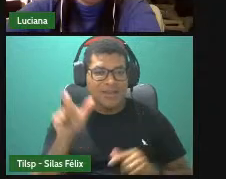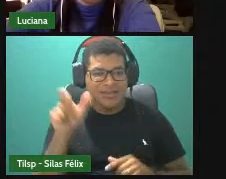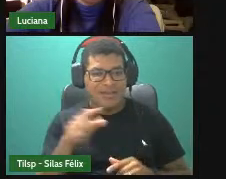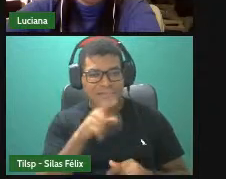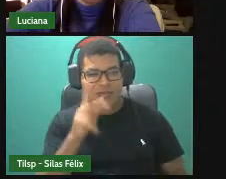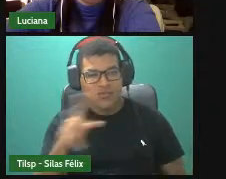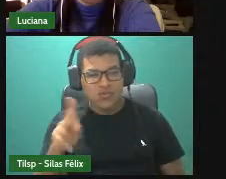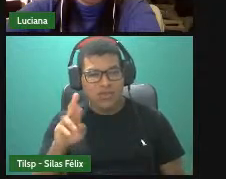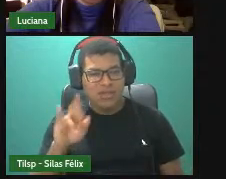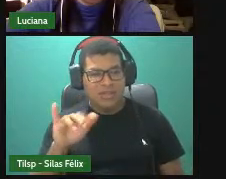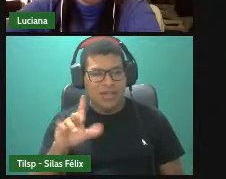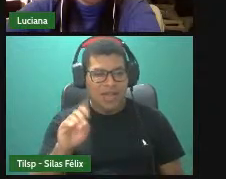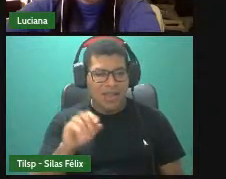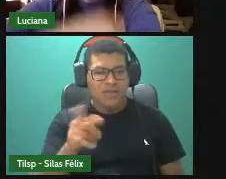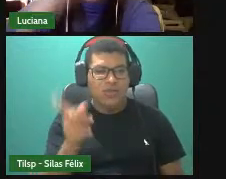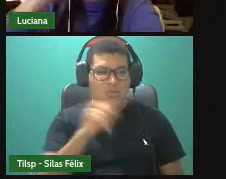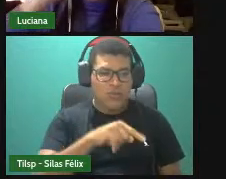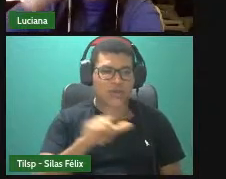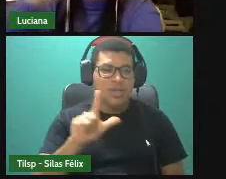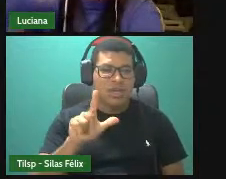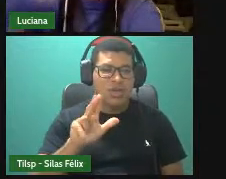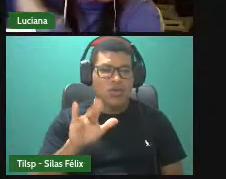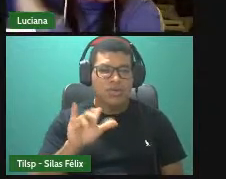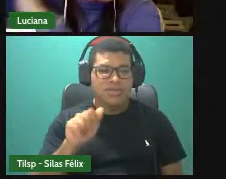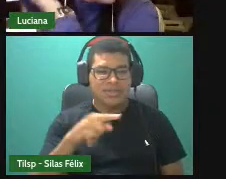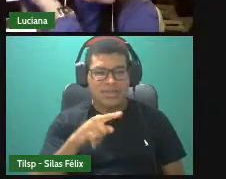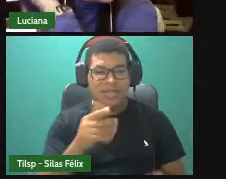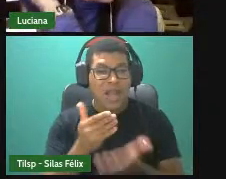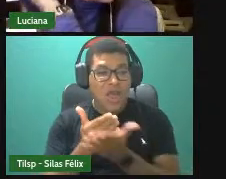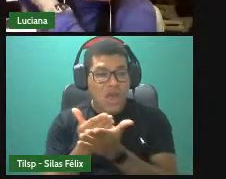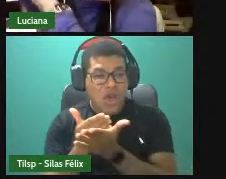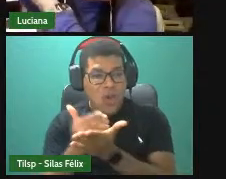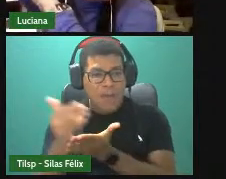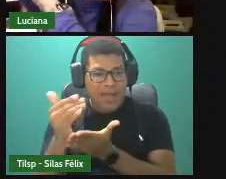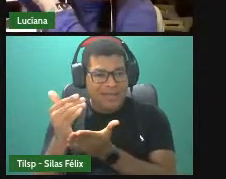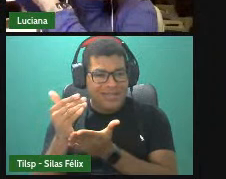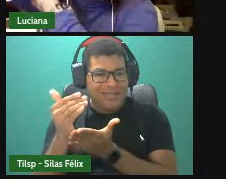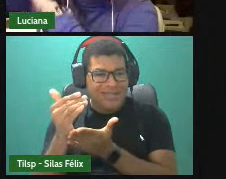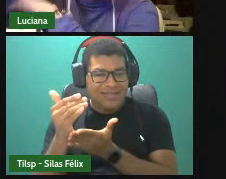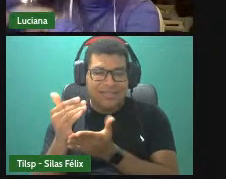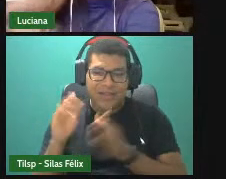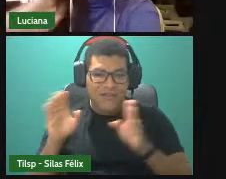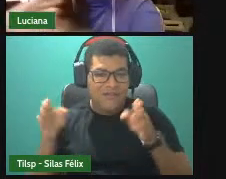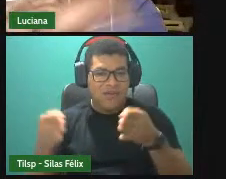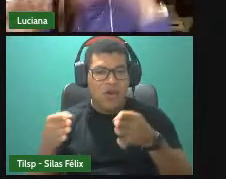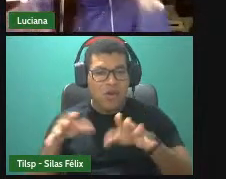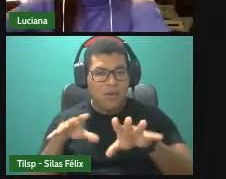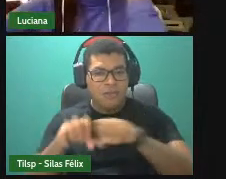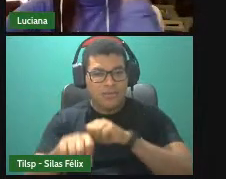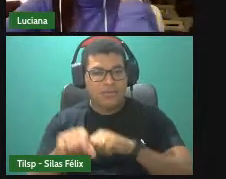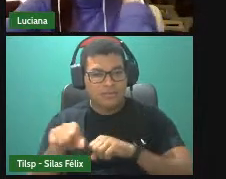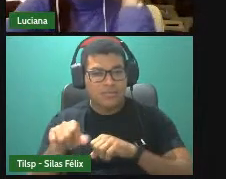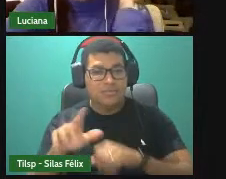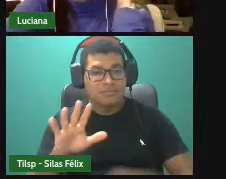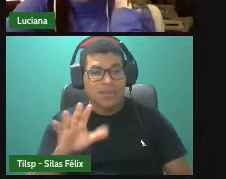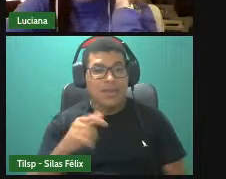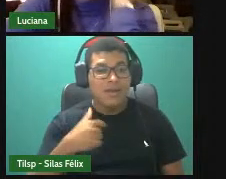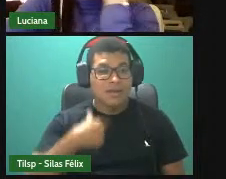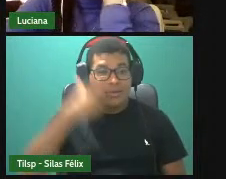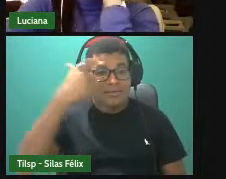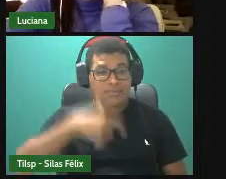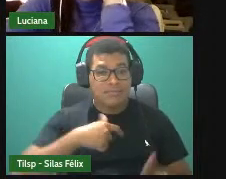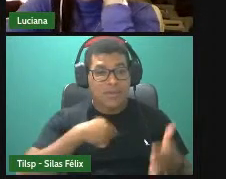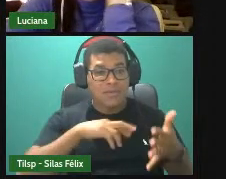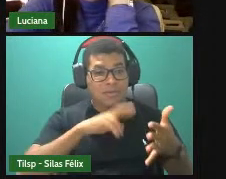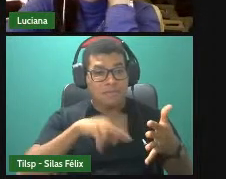Luciana, que criaram uma carreira, né, na odontologia legal, a parte de perícia, ela veio